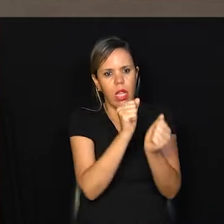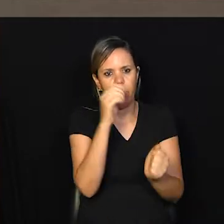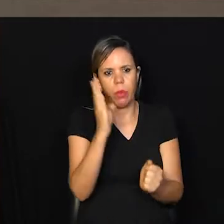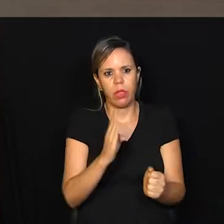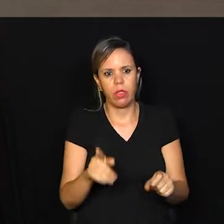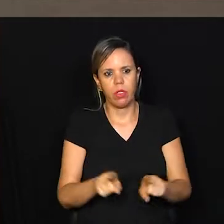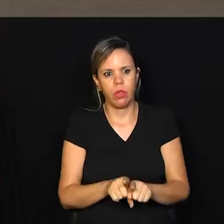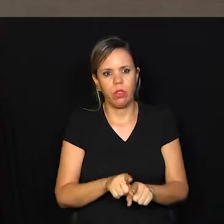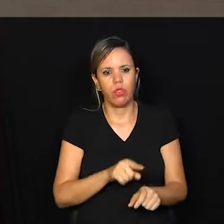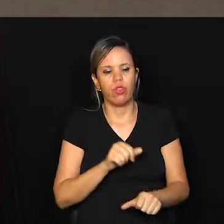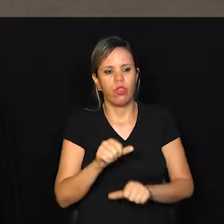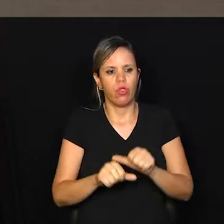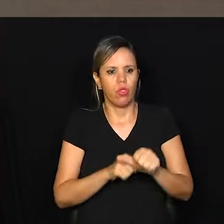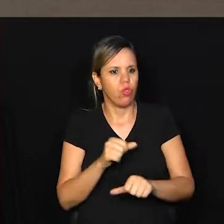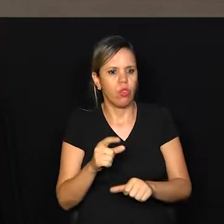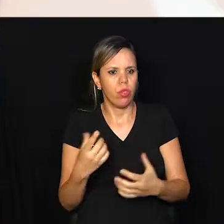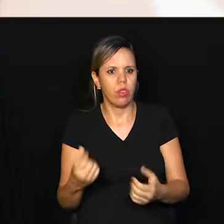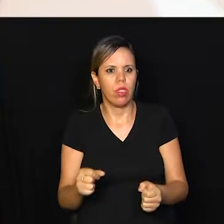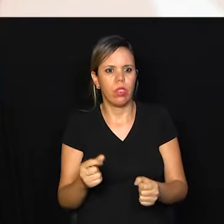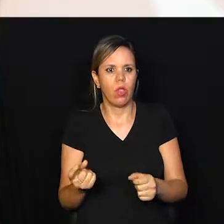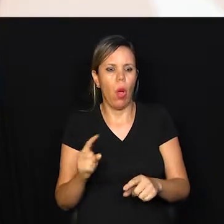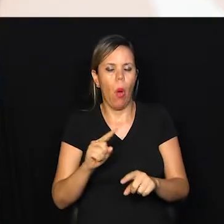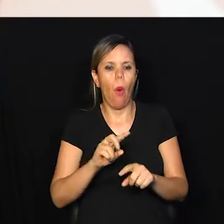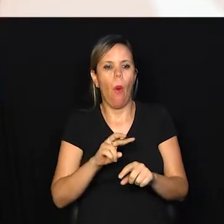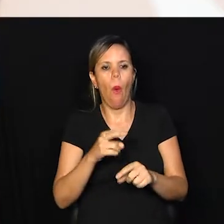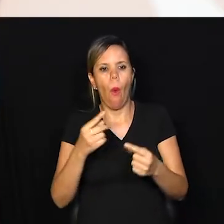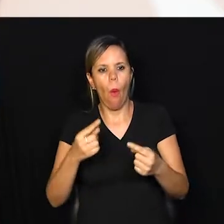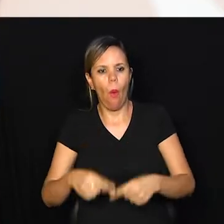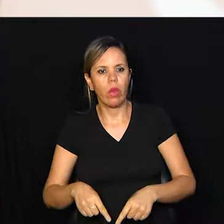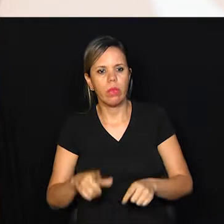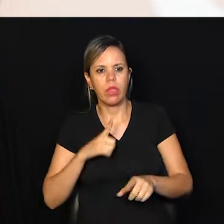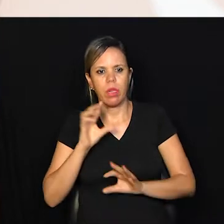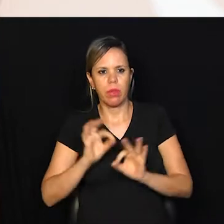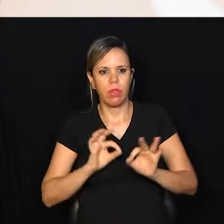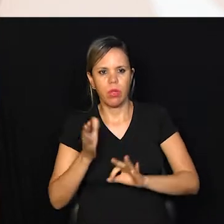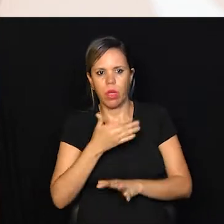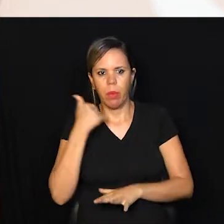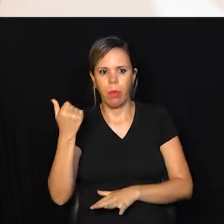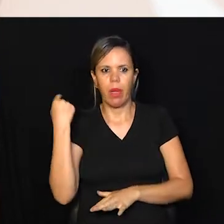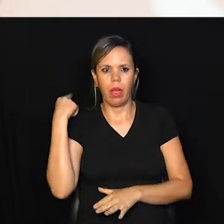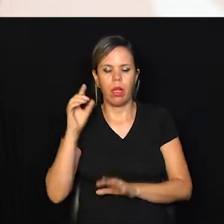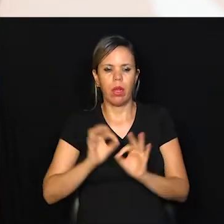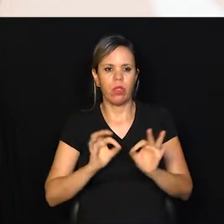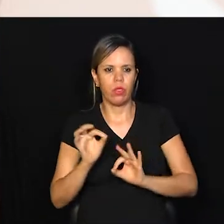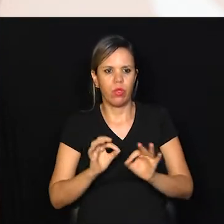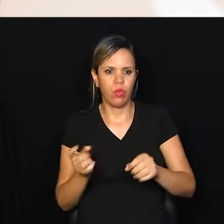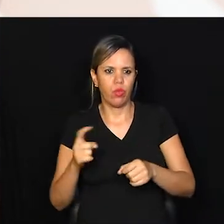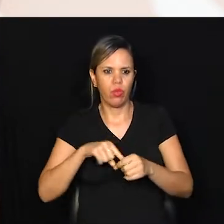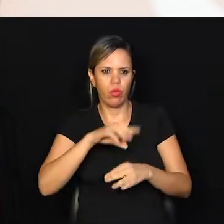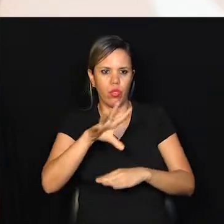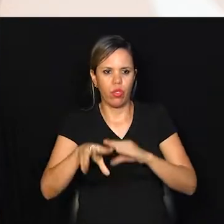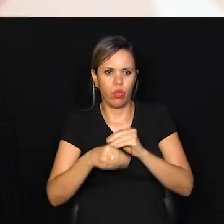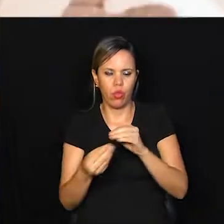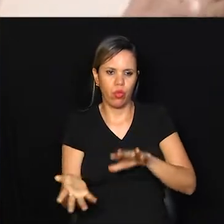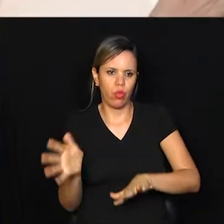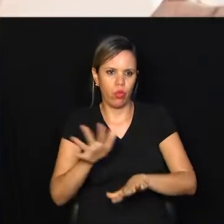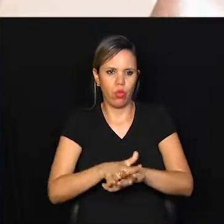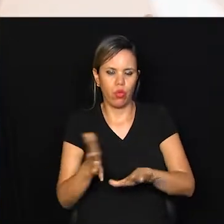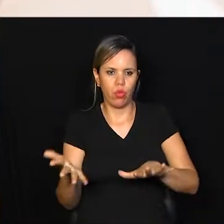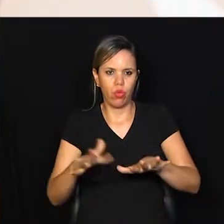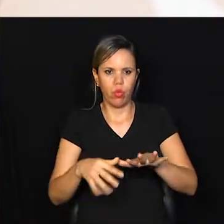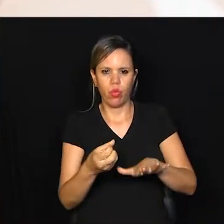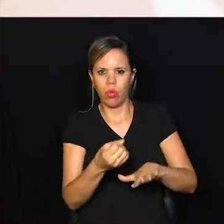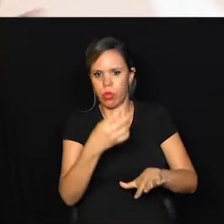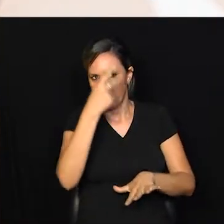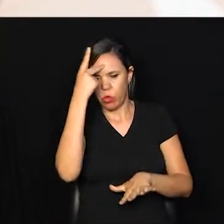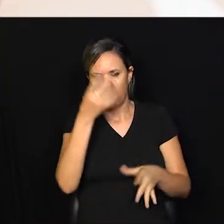revogam-se as disposições contrárias. Precisávamos, na época, de uma regulamentação melhor para poder reincluir toda aquela massa